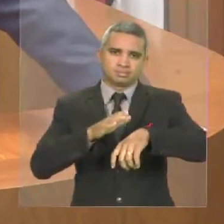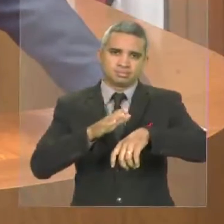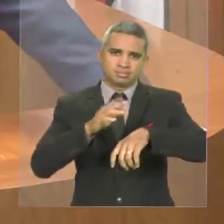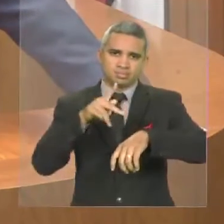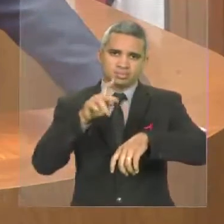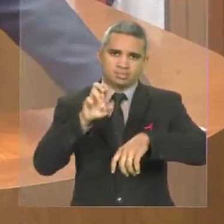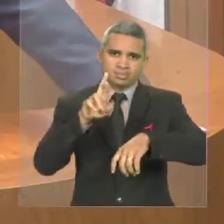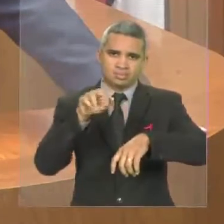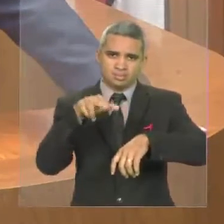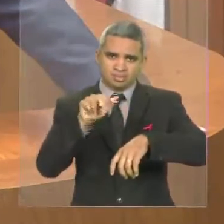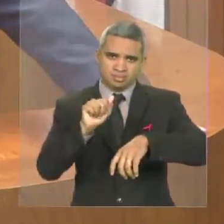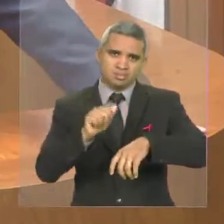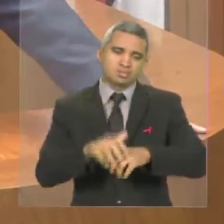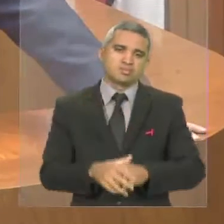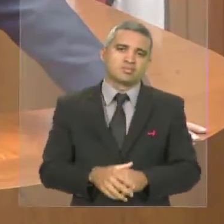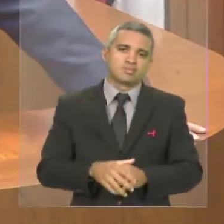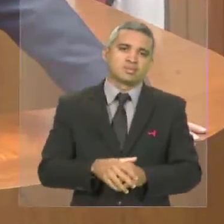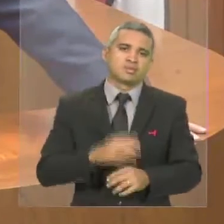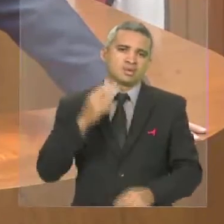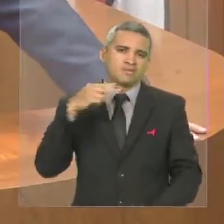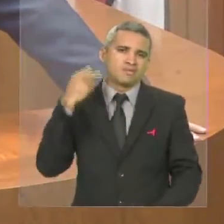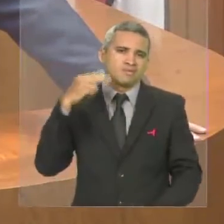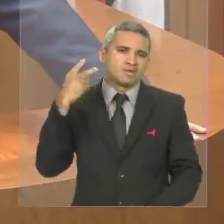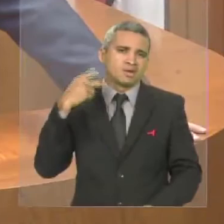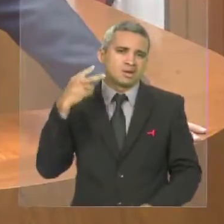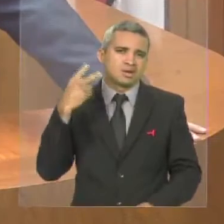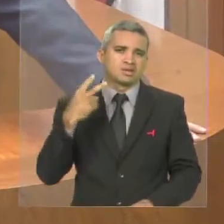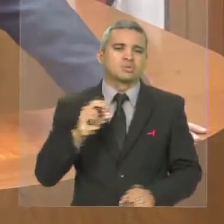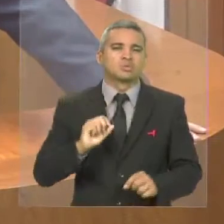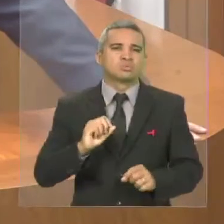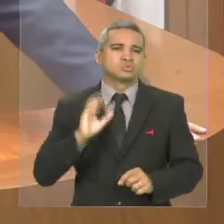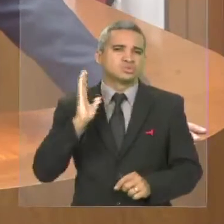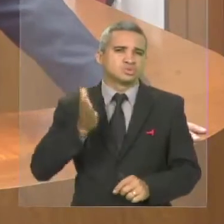mandatos, da família mais tradicional da cidade de Brejo,